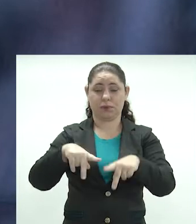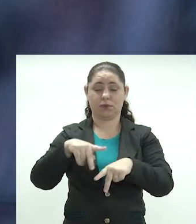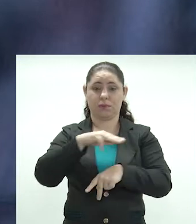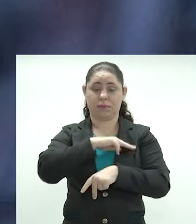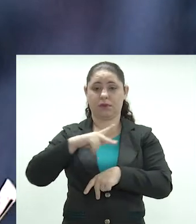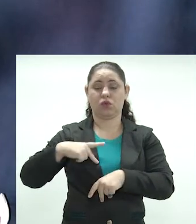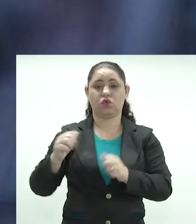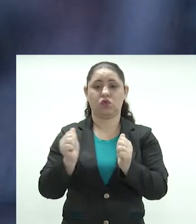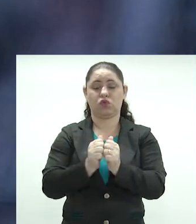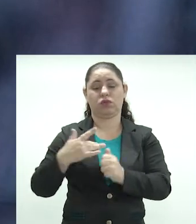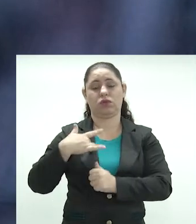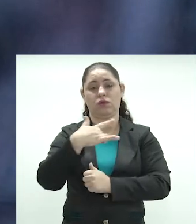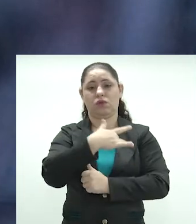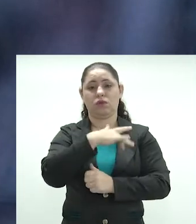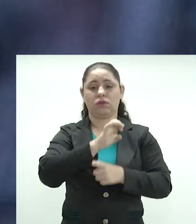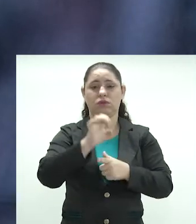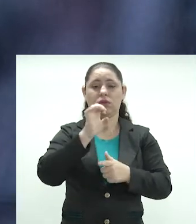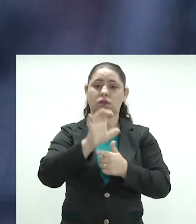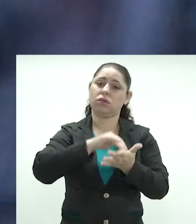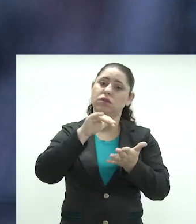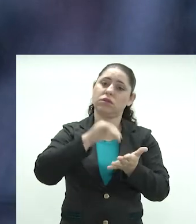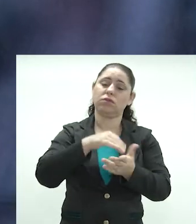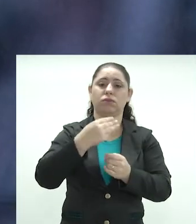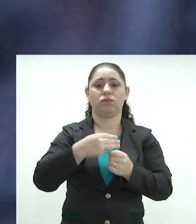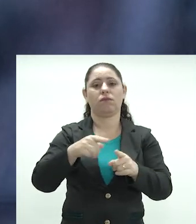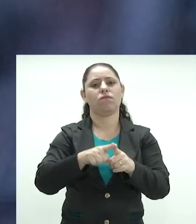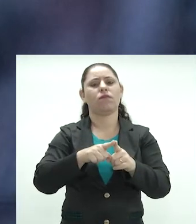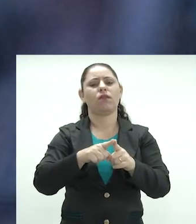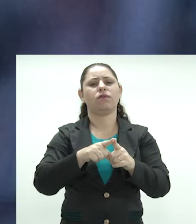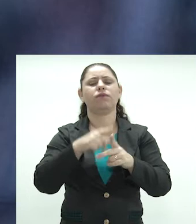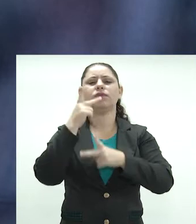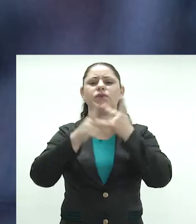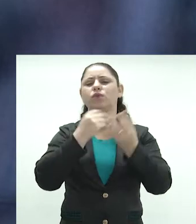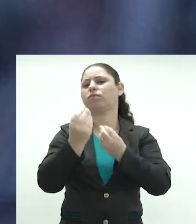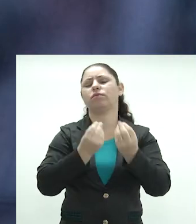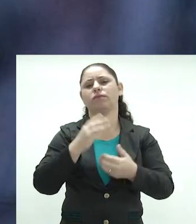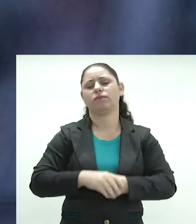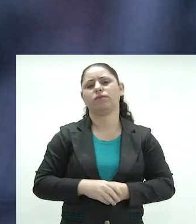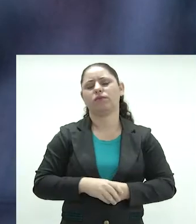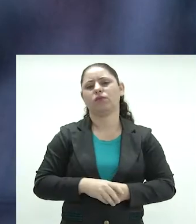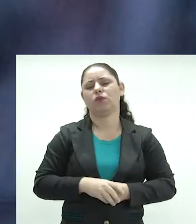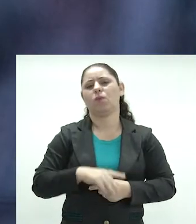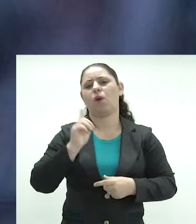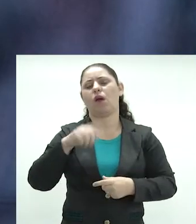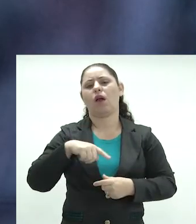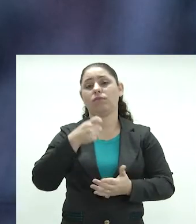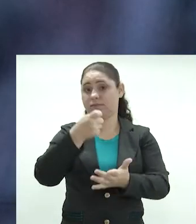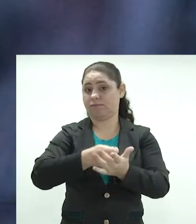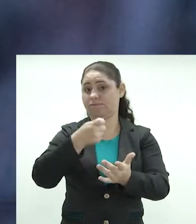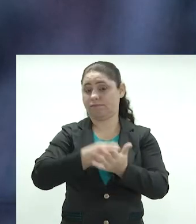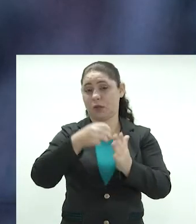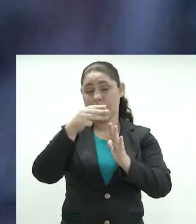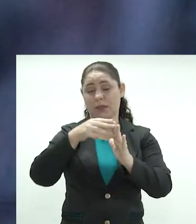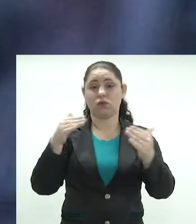saúde pública e da atuação do Ministério Público junto à Secretaria de Saúde Estadual e às secretarias municipais, você também mencionou como um dos